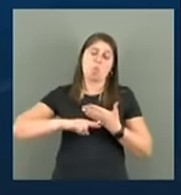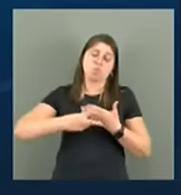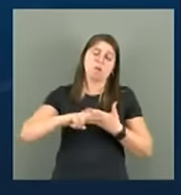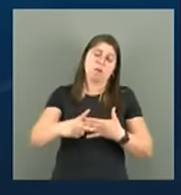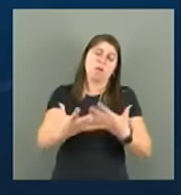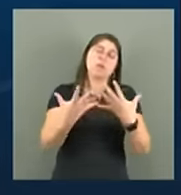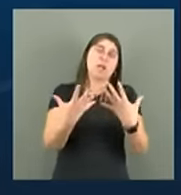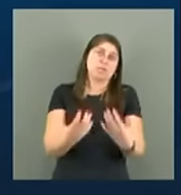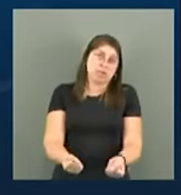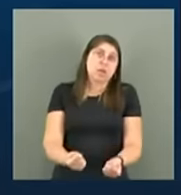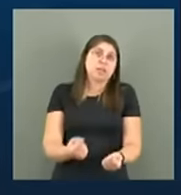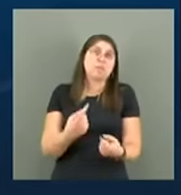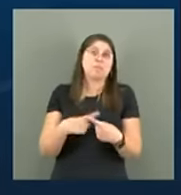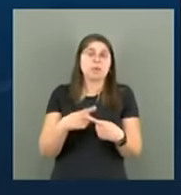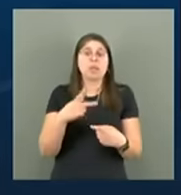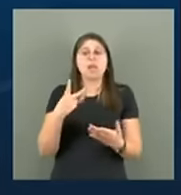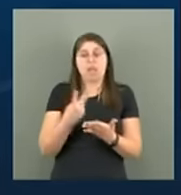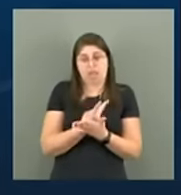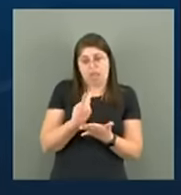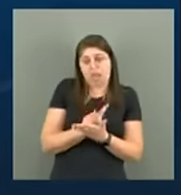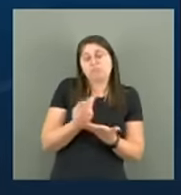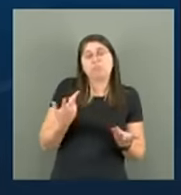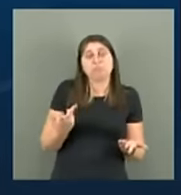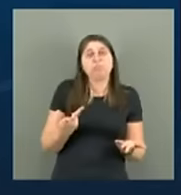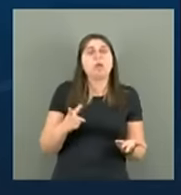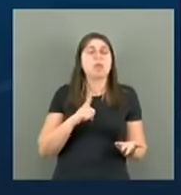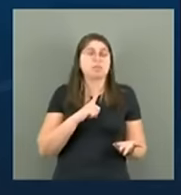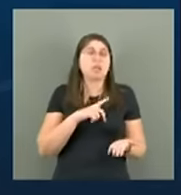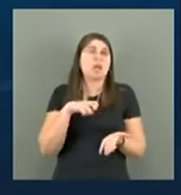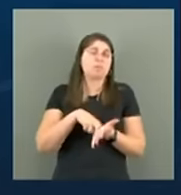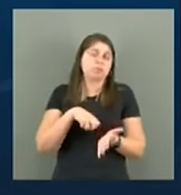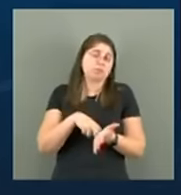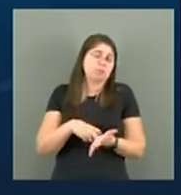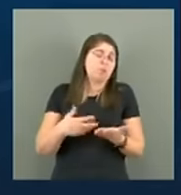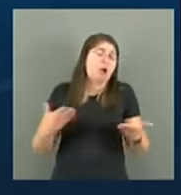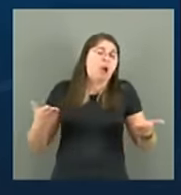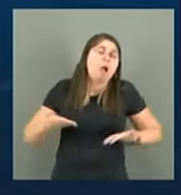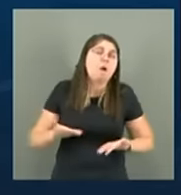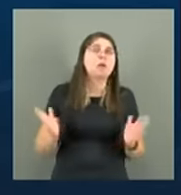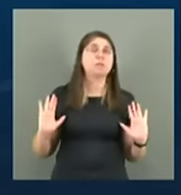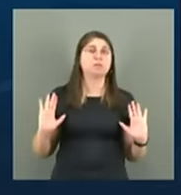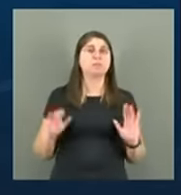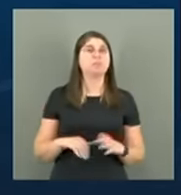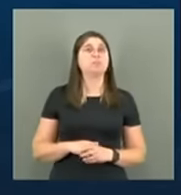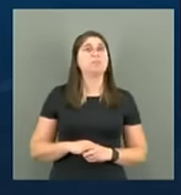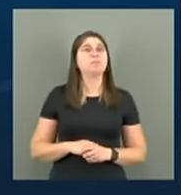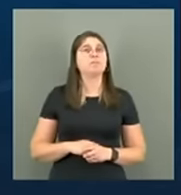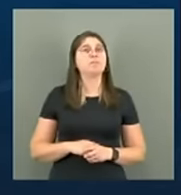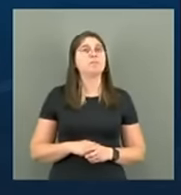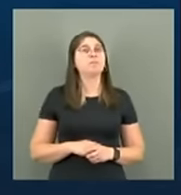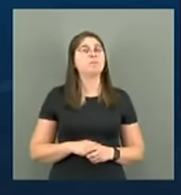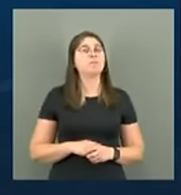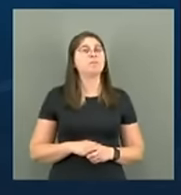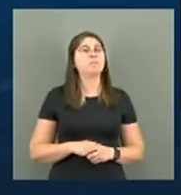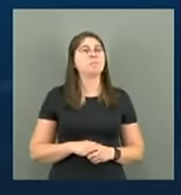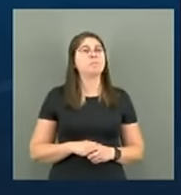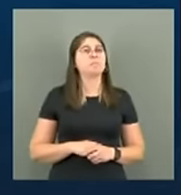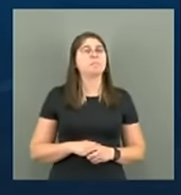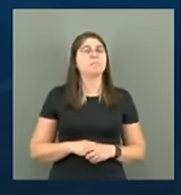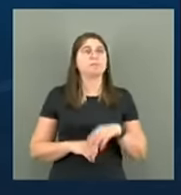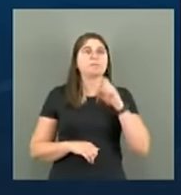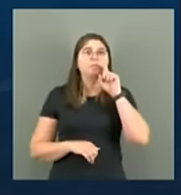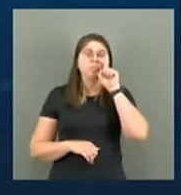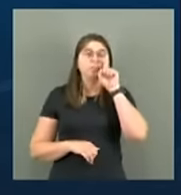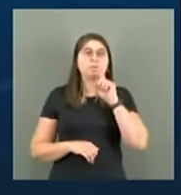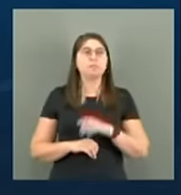eu acho que a gente tem que pagar pelos nossos erros. E se eu tiver que pagar pelos meus erros, que seja agora. William, tá me ouvindo? Estou te